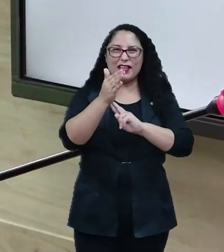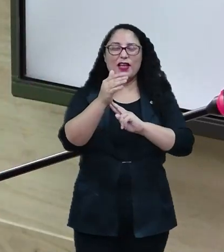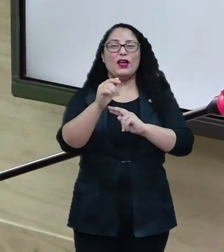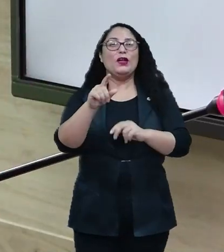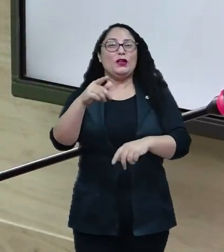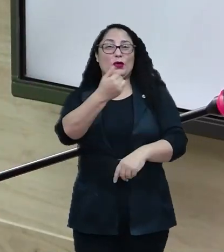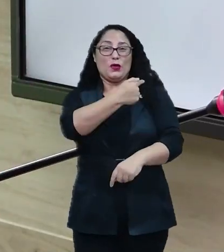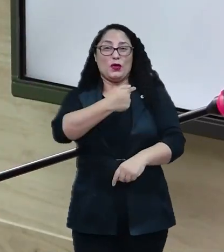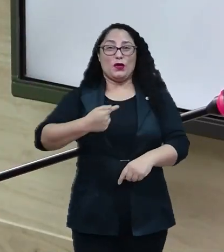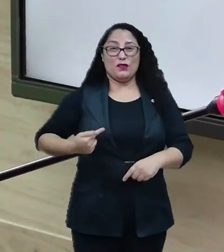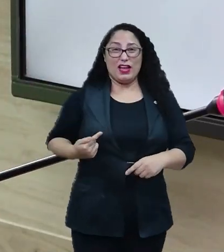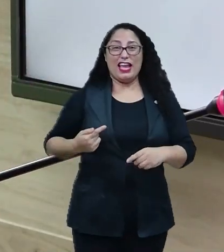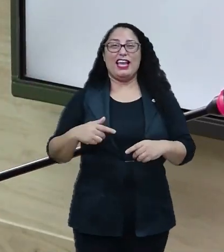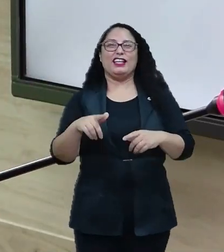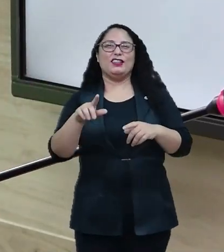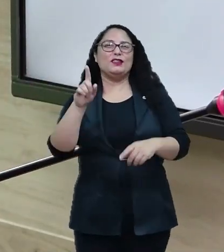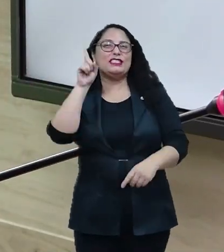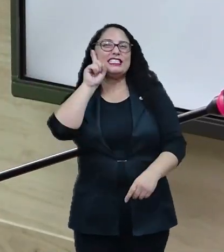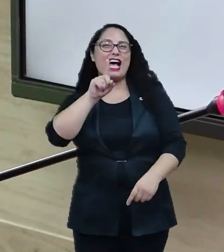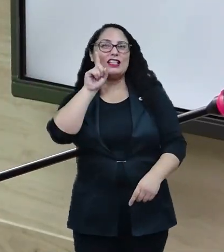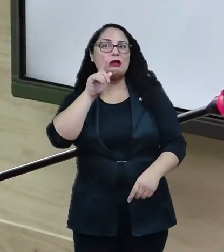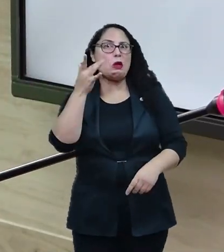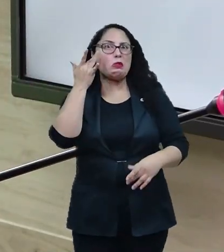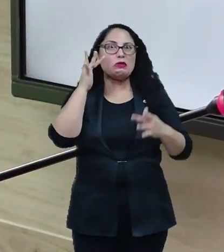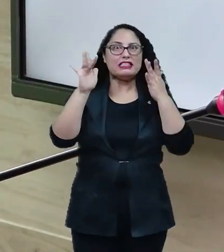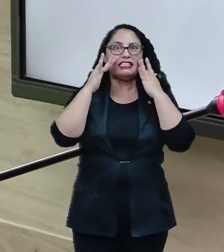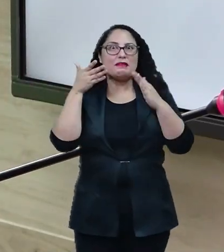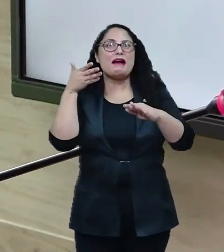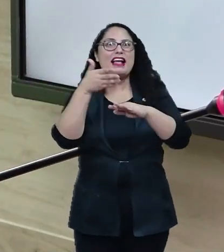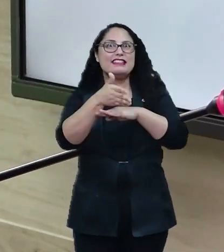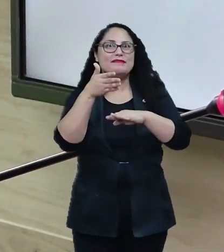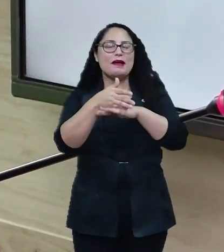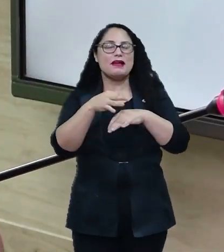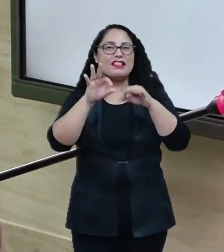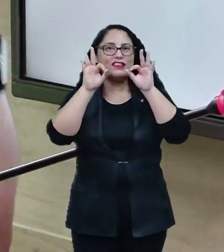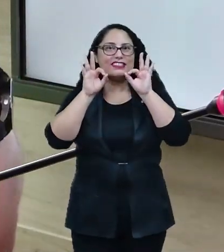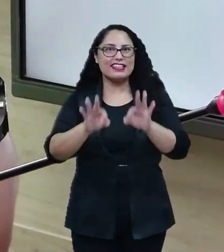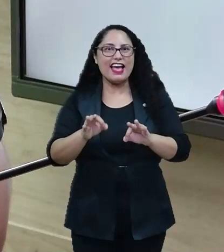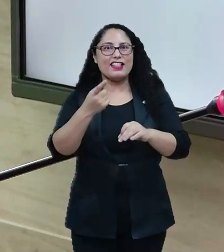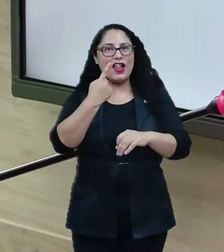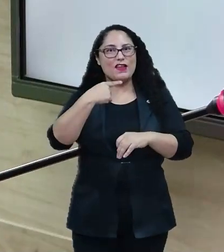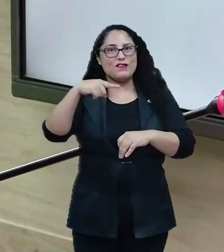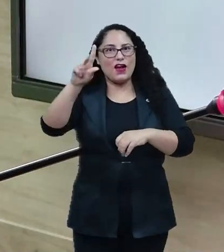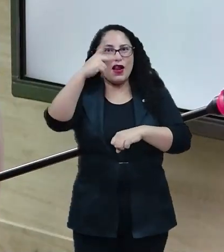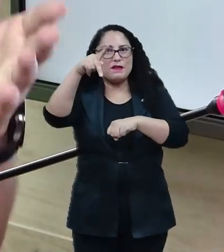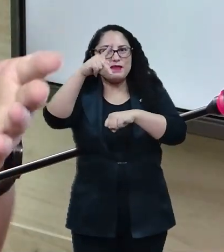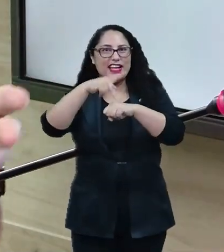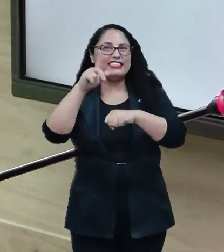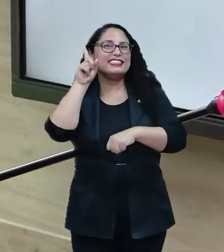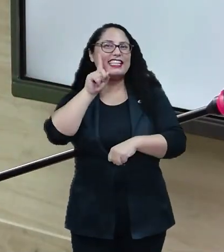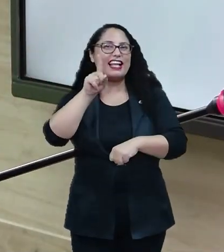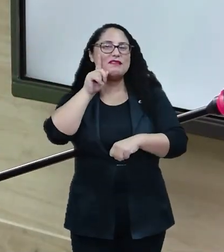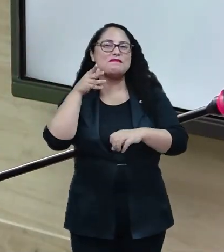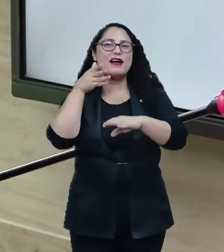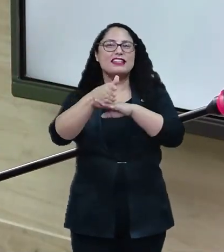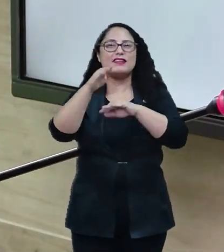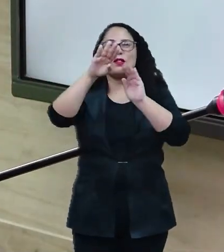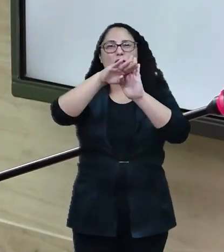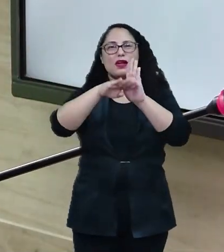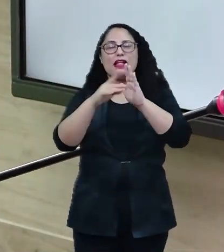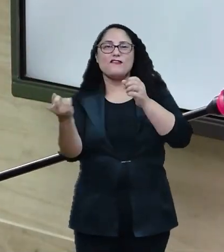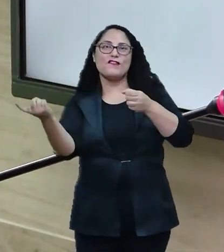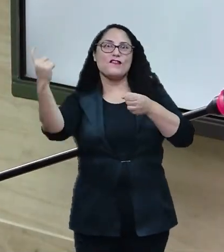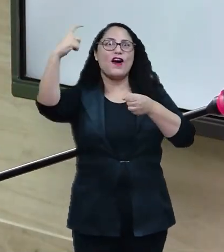Estados Unidos, né? Ele falou, vou participar, mas não sei se vai dar certo. Não, deu certo, né? Aí ele foi para os Estados Unidos participar do programa,